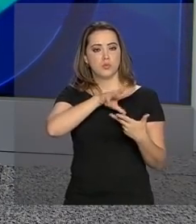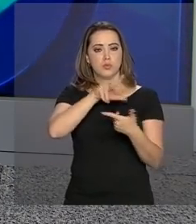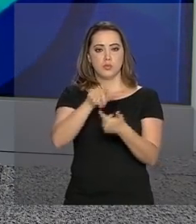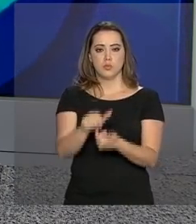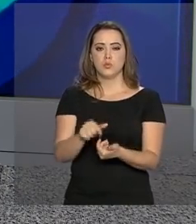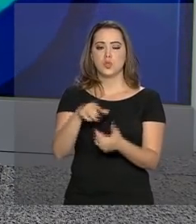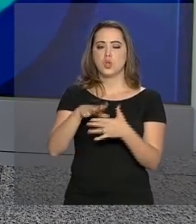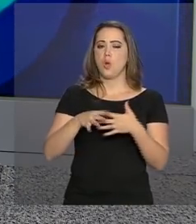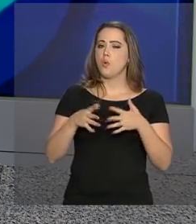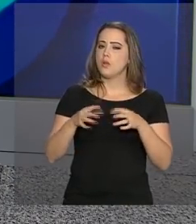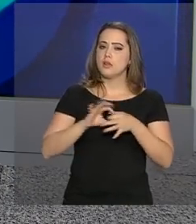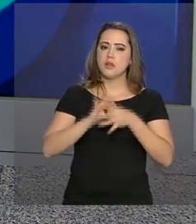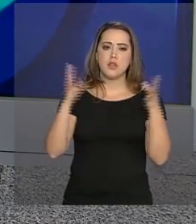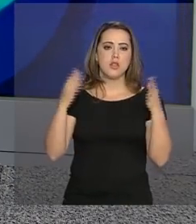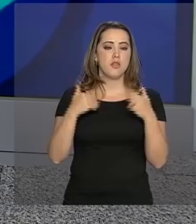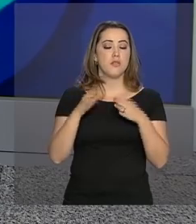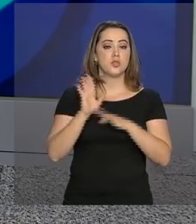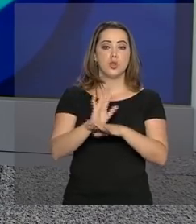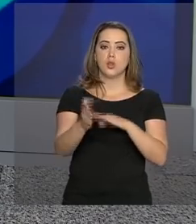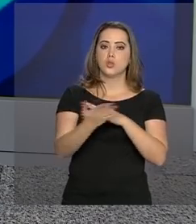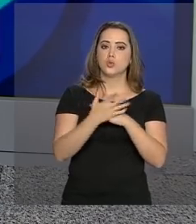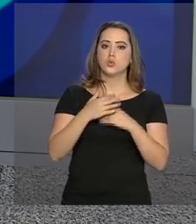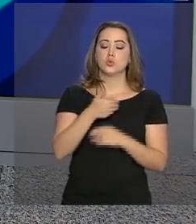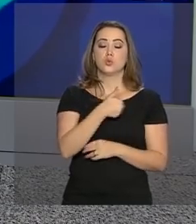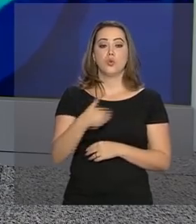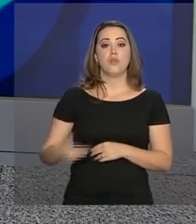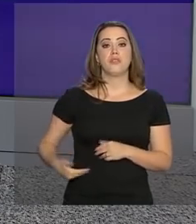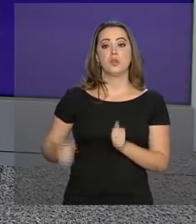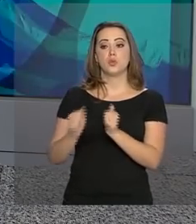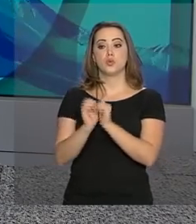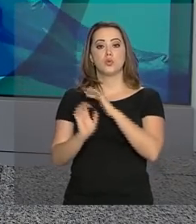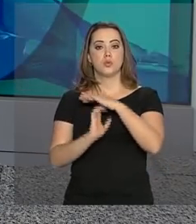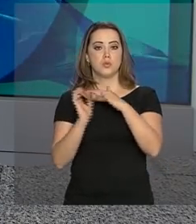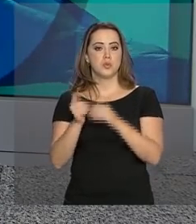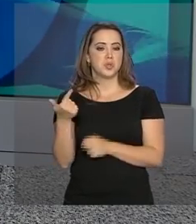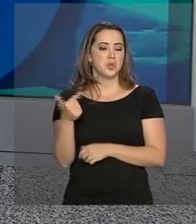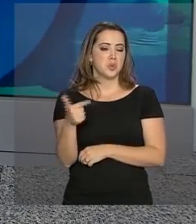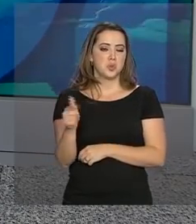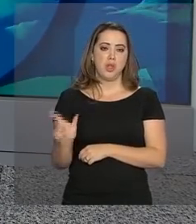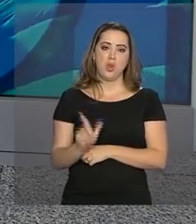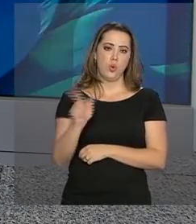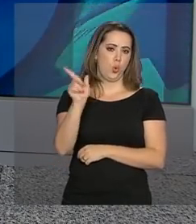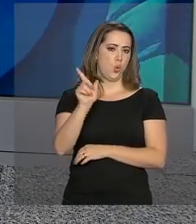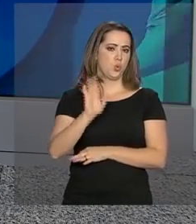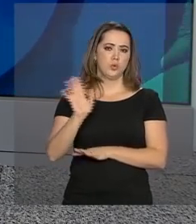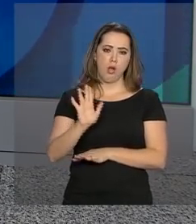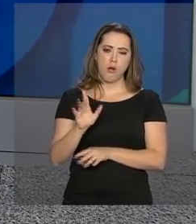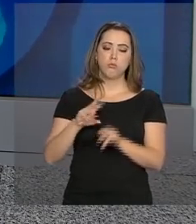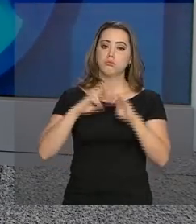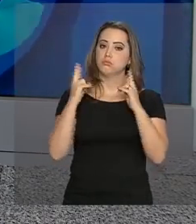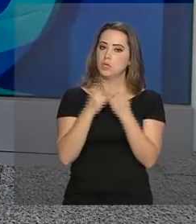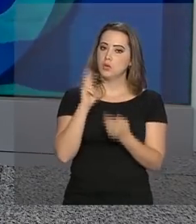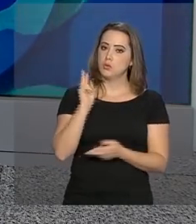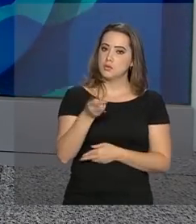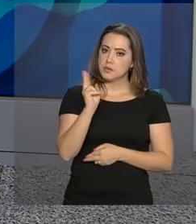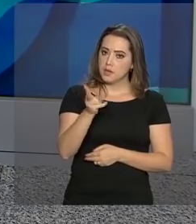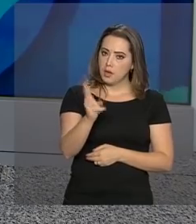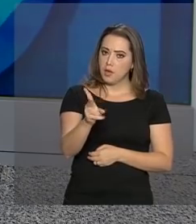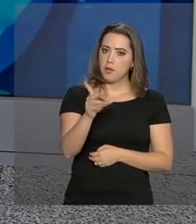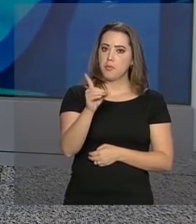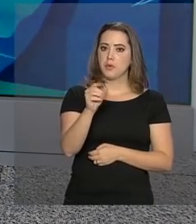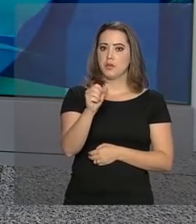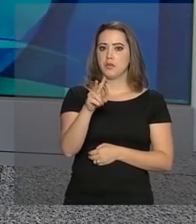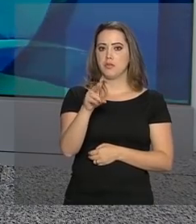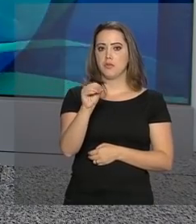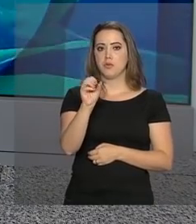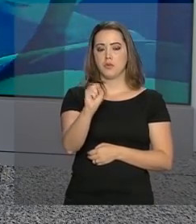internacional independente de cooperação público-privada e sem fins lucrativos. Reúne a cada ano, em Davos,